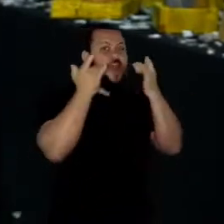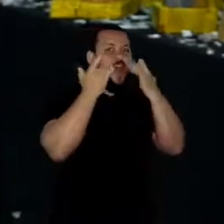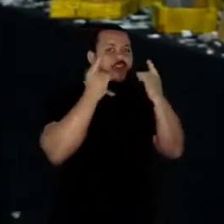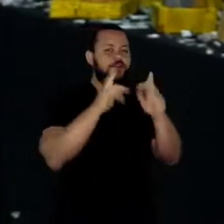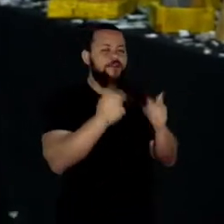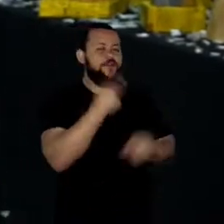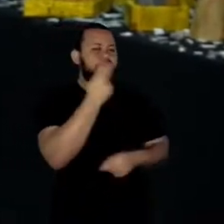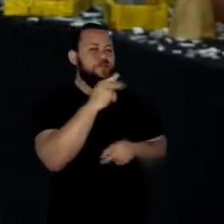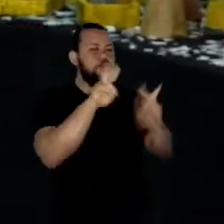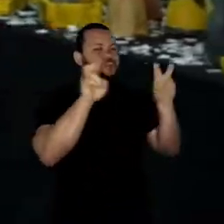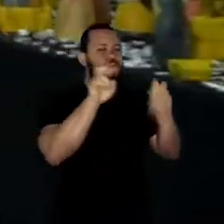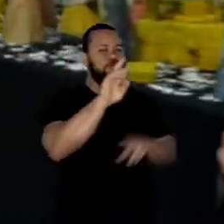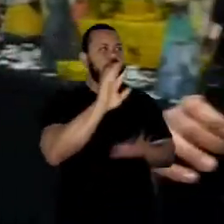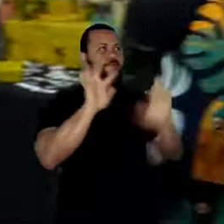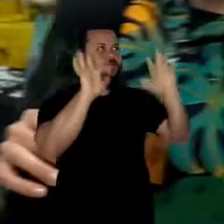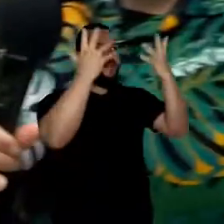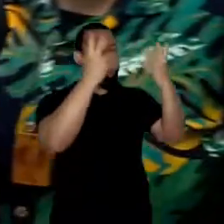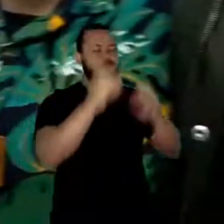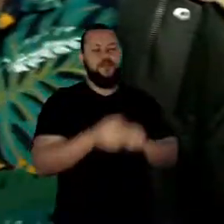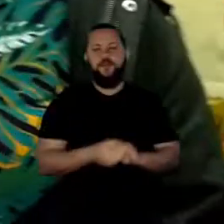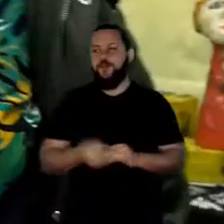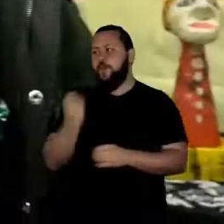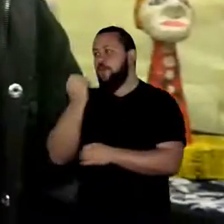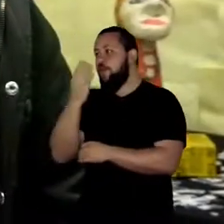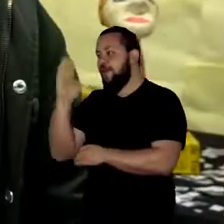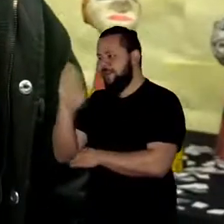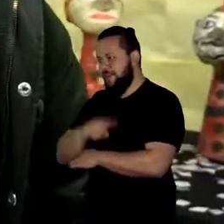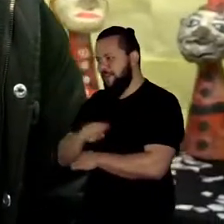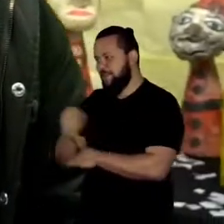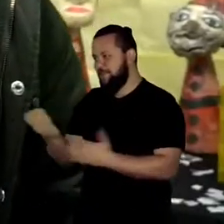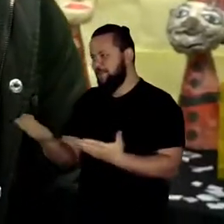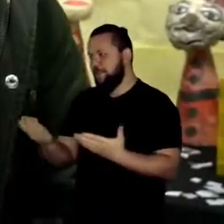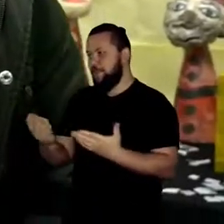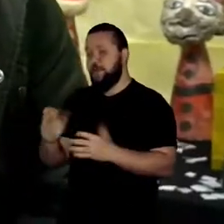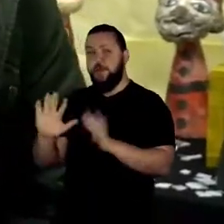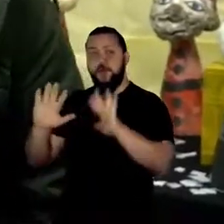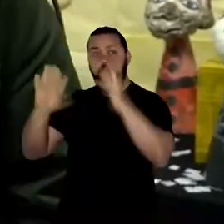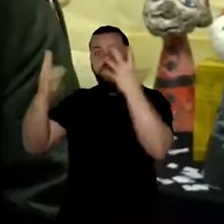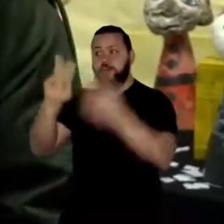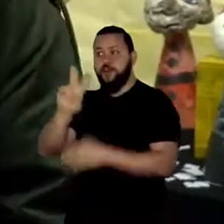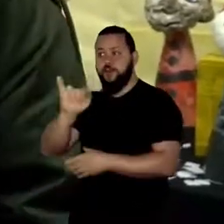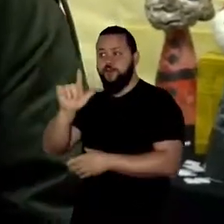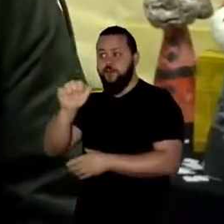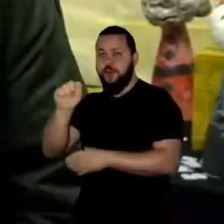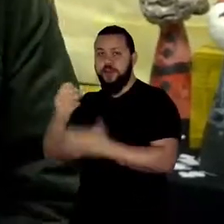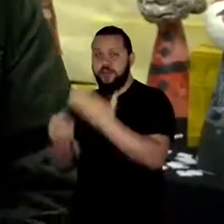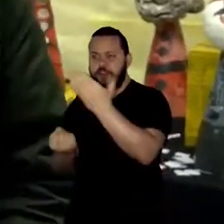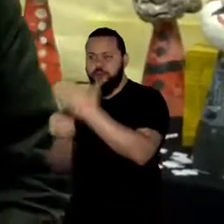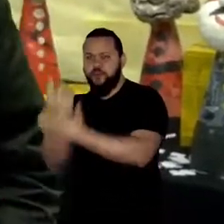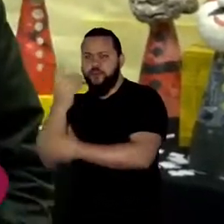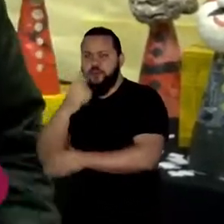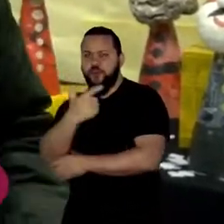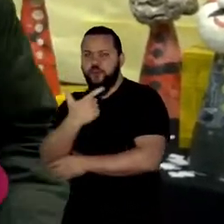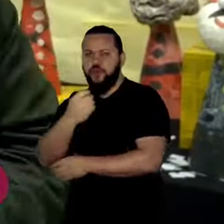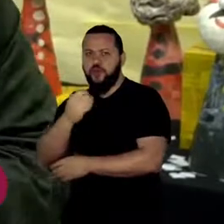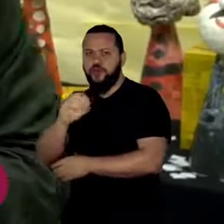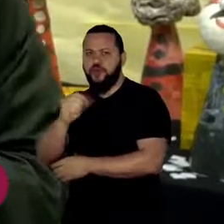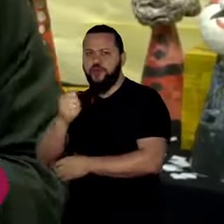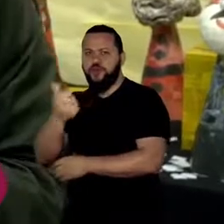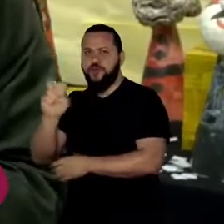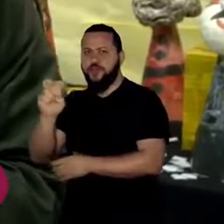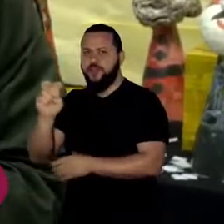Festivilas. Boa tarde, Jacques. Boa tarde, Inessê. O Festivilas surgiu em 2015 com